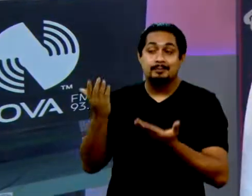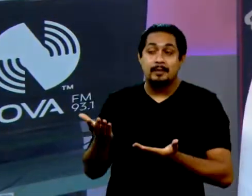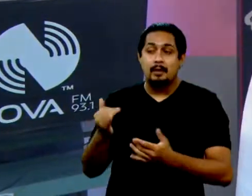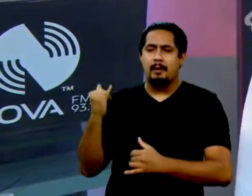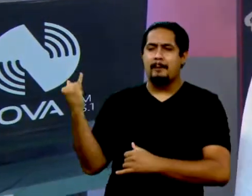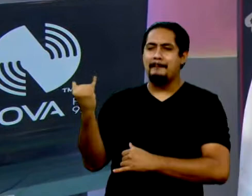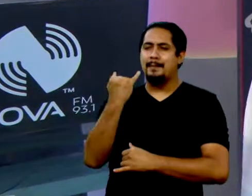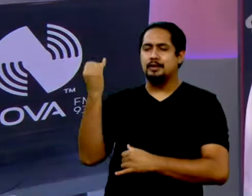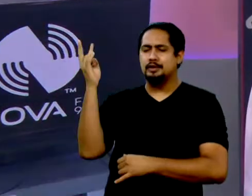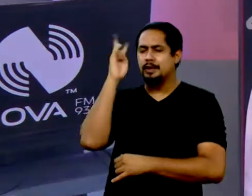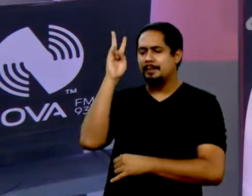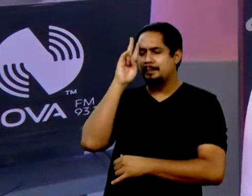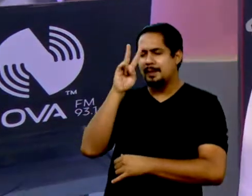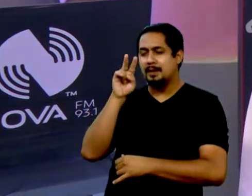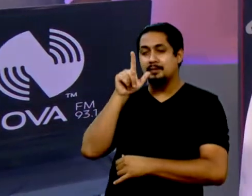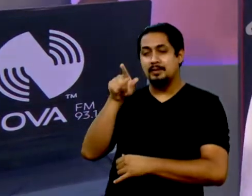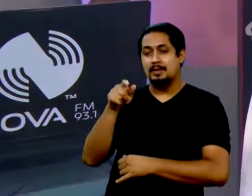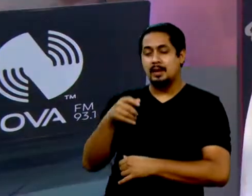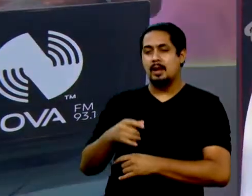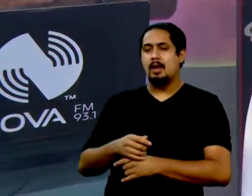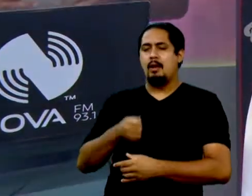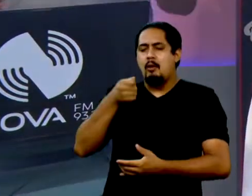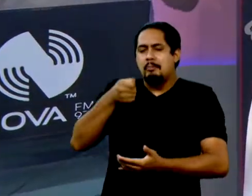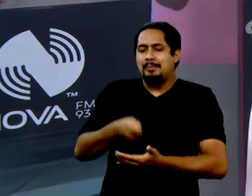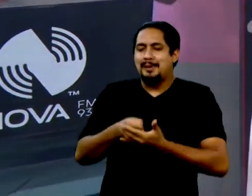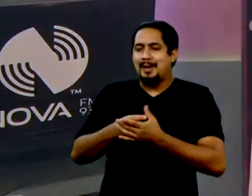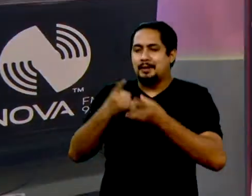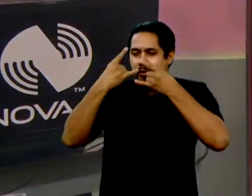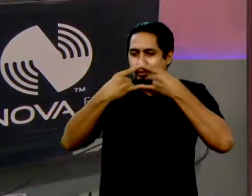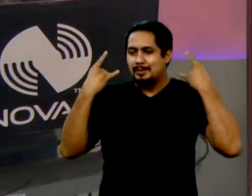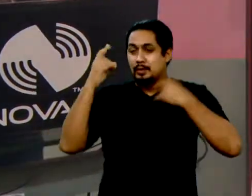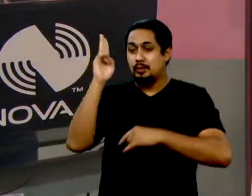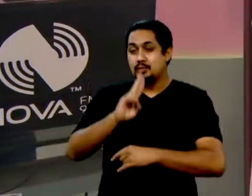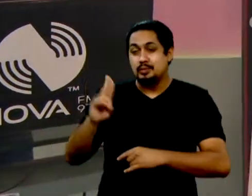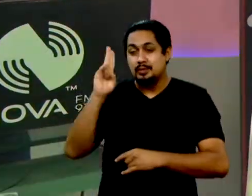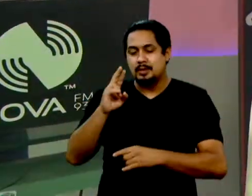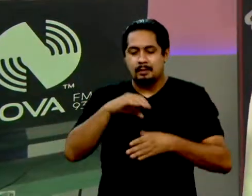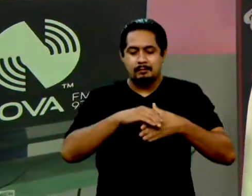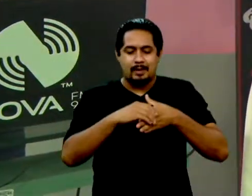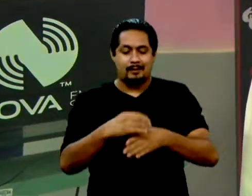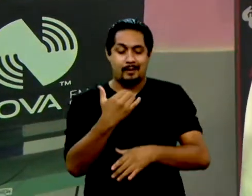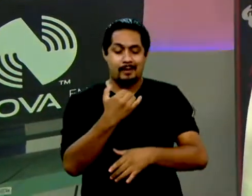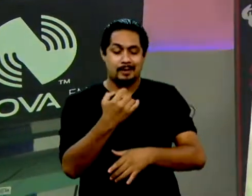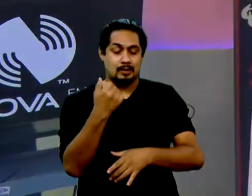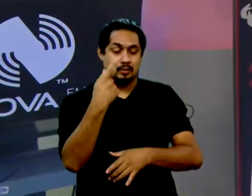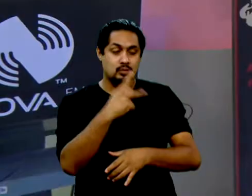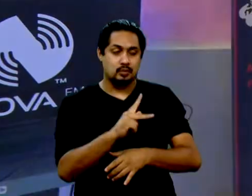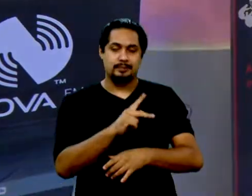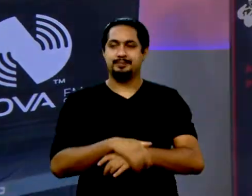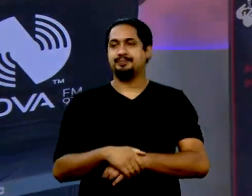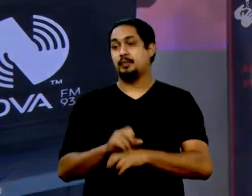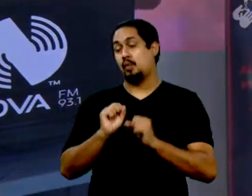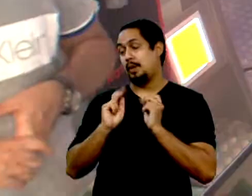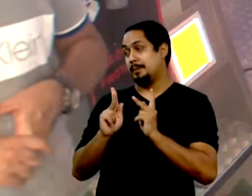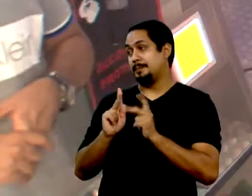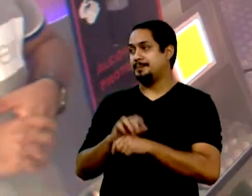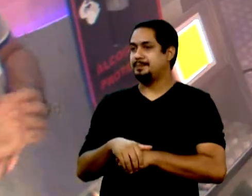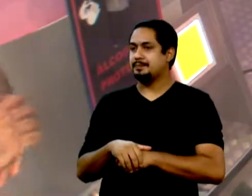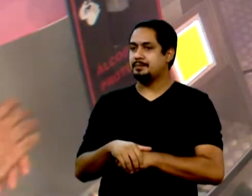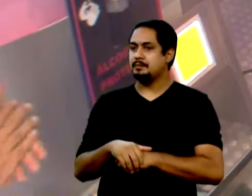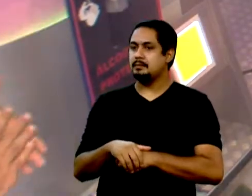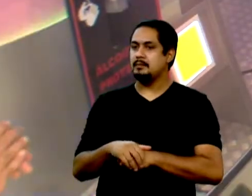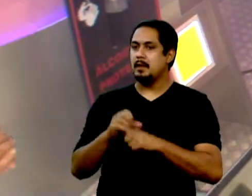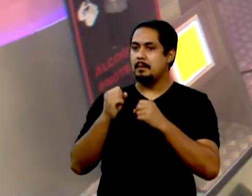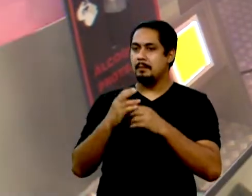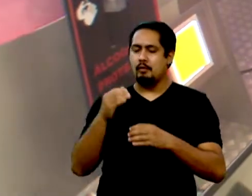importante, lembrando mais uma vez, é obrigatório o uso da máscara, tá? E levar a sua caneta, exatamente. Pois é. E bom voto